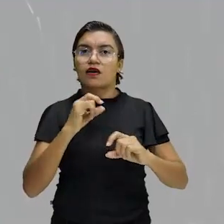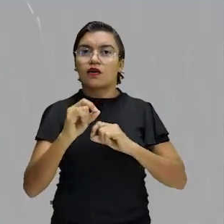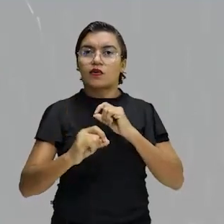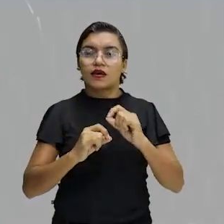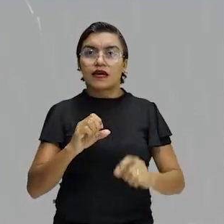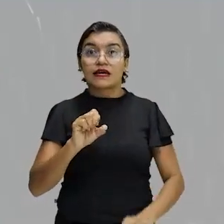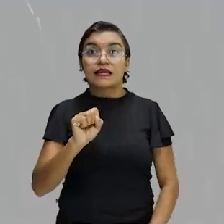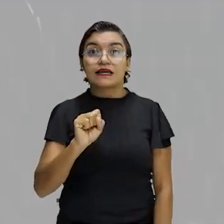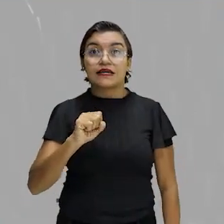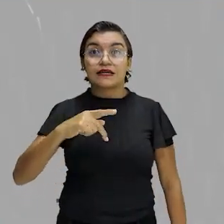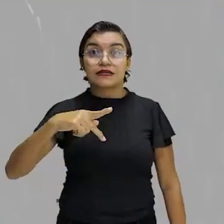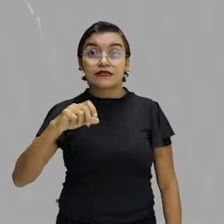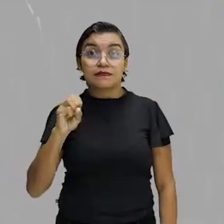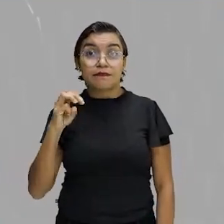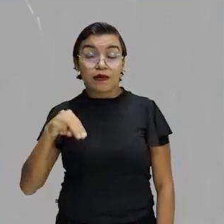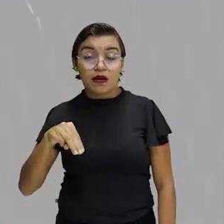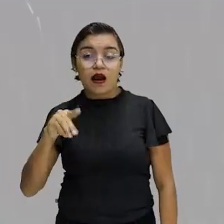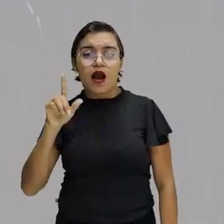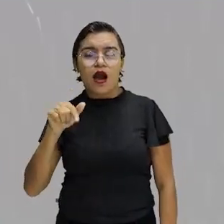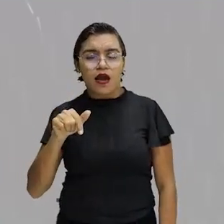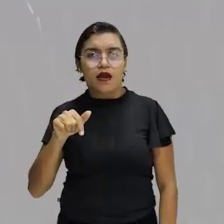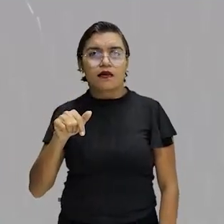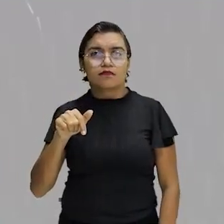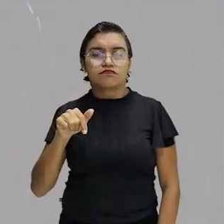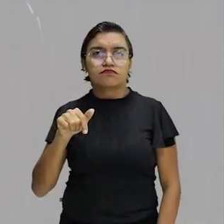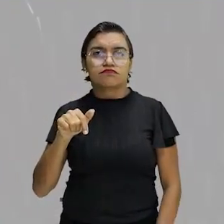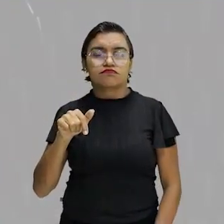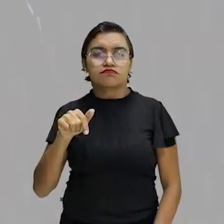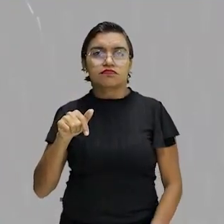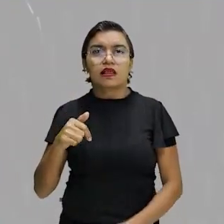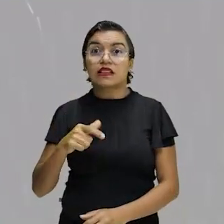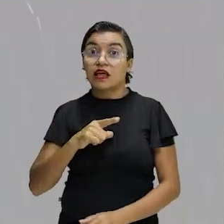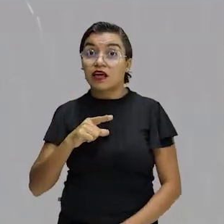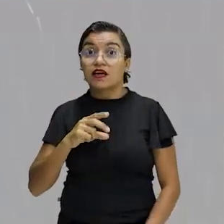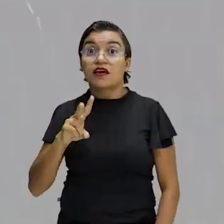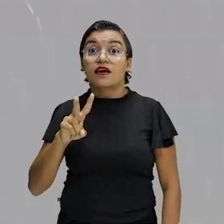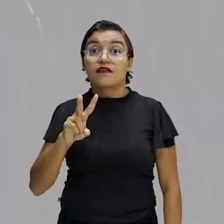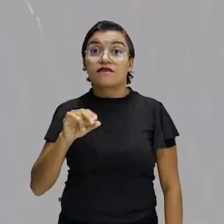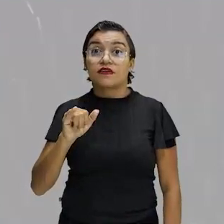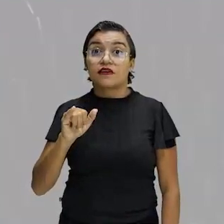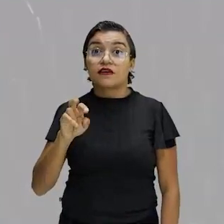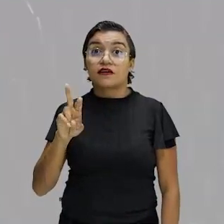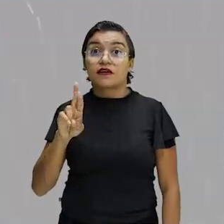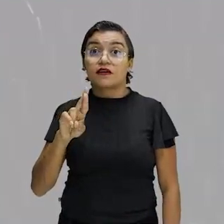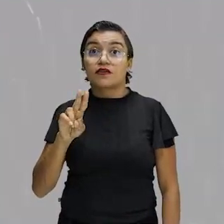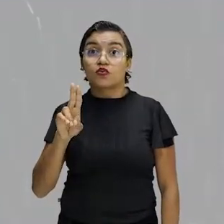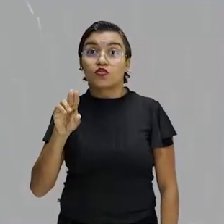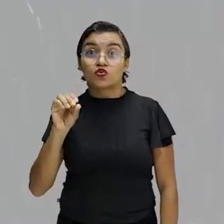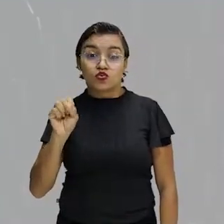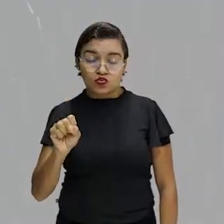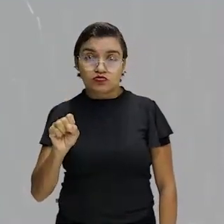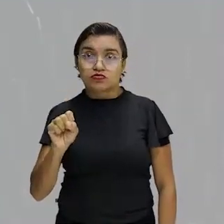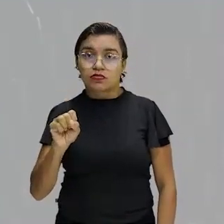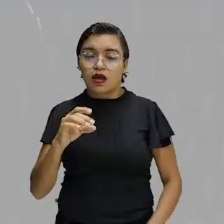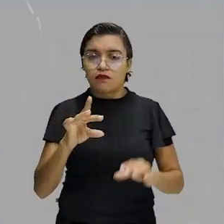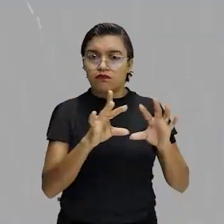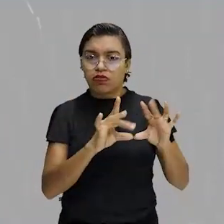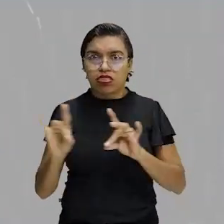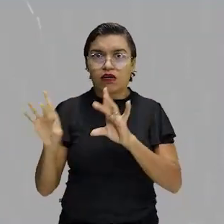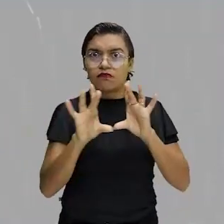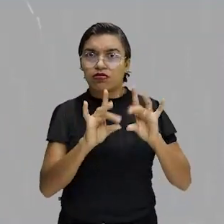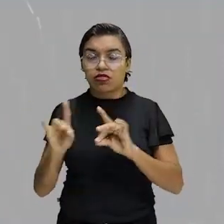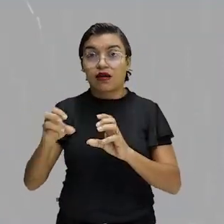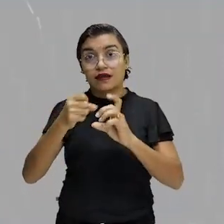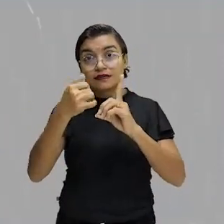de spam. E esses spam geralmente vêm acompanhados de vírus, né, que acabam roubando ali todos os seus dados ou prejudicando